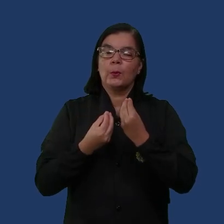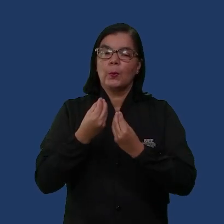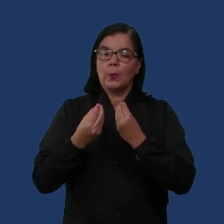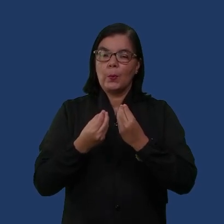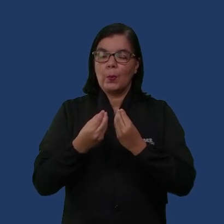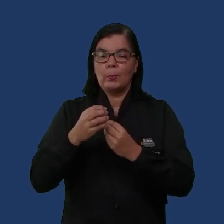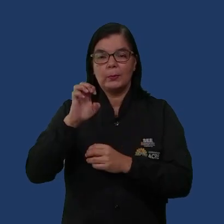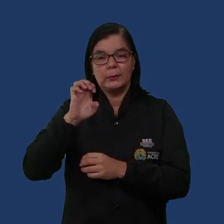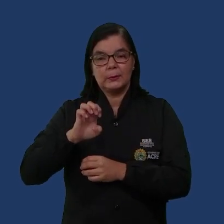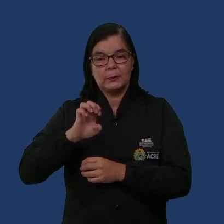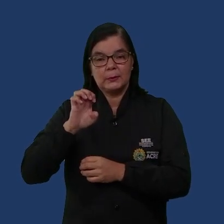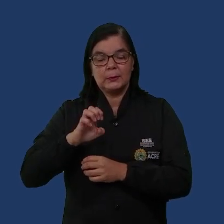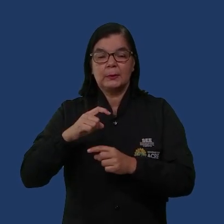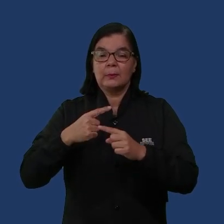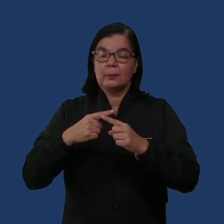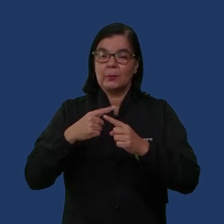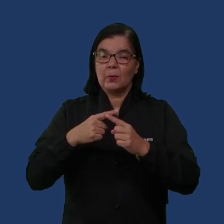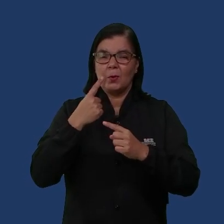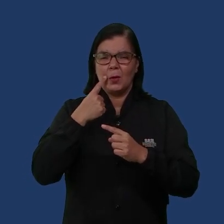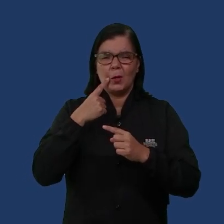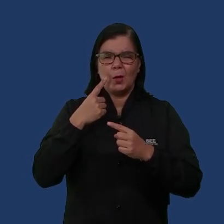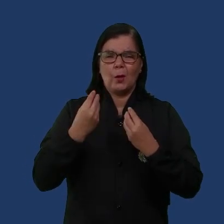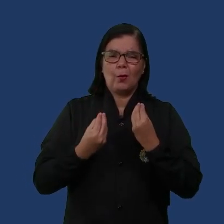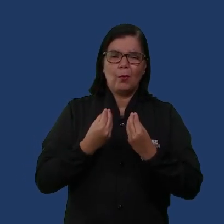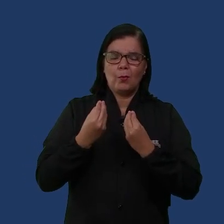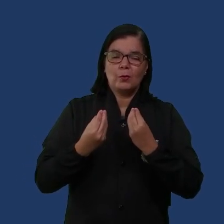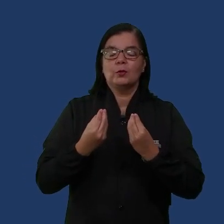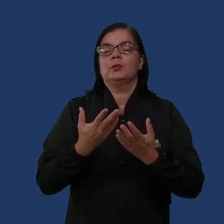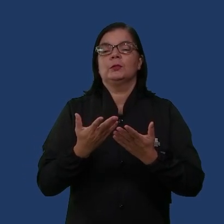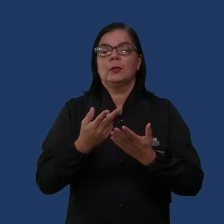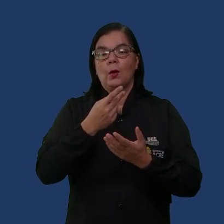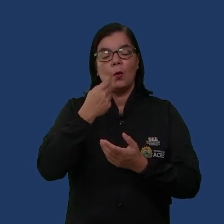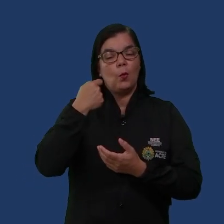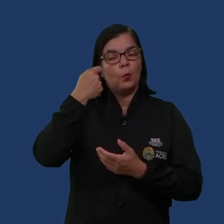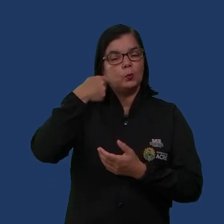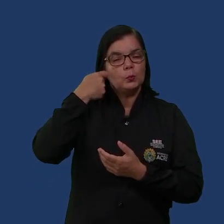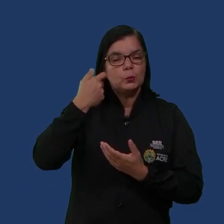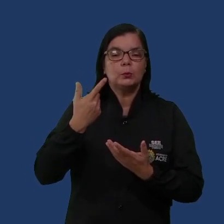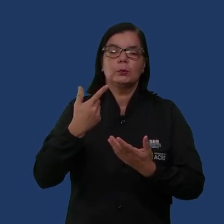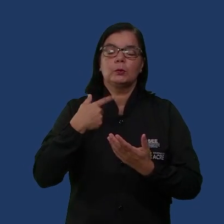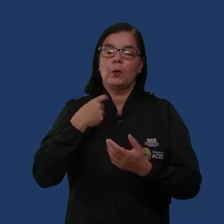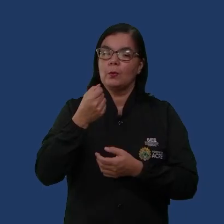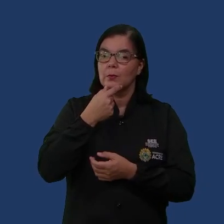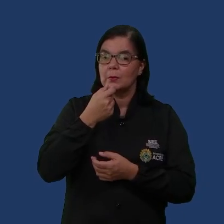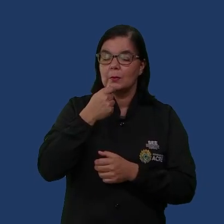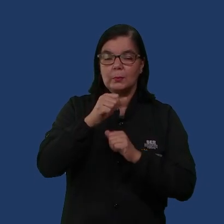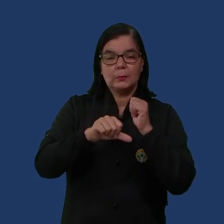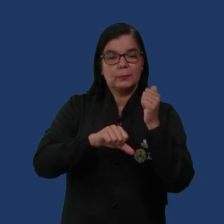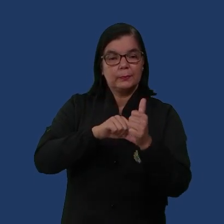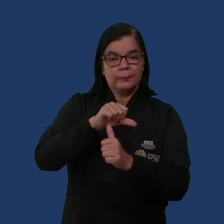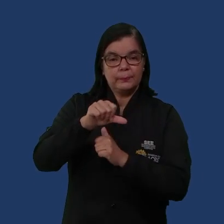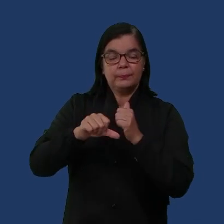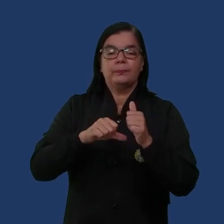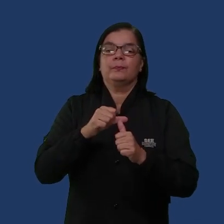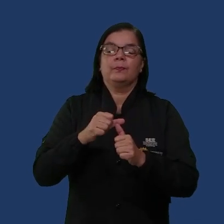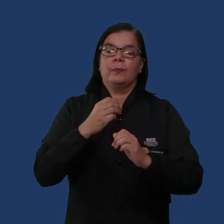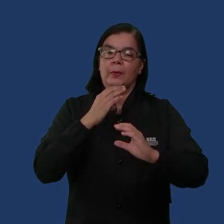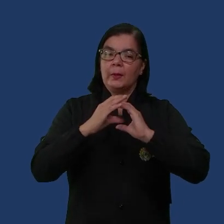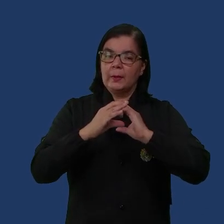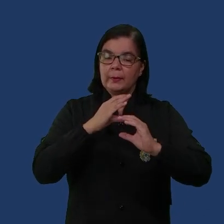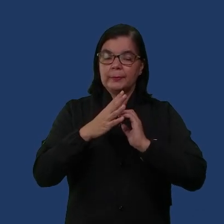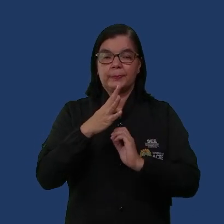sua esquerda, porque covers, né, artísticos, humorísticos, eles transformam